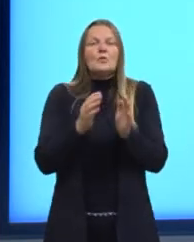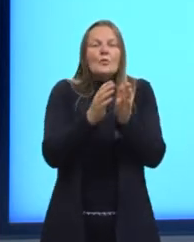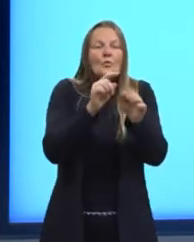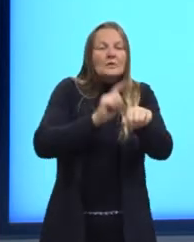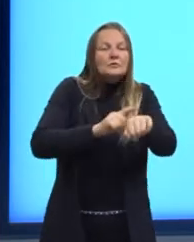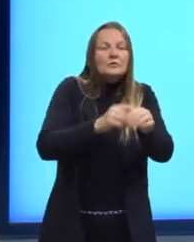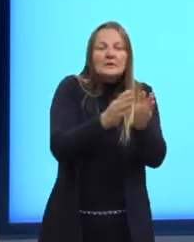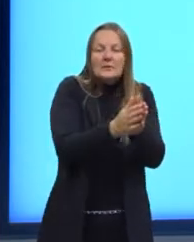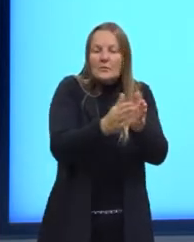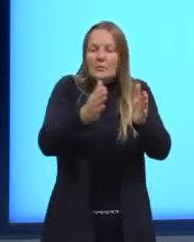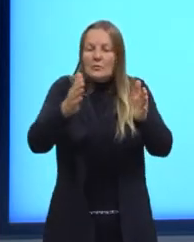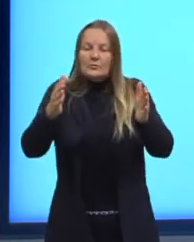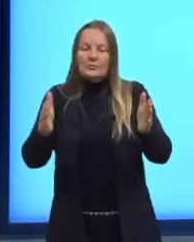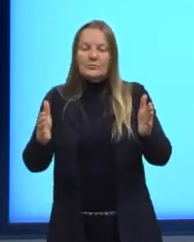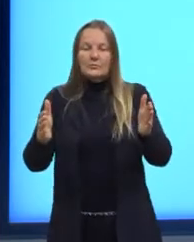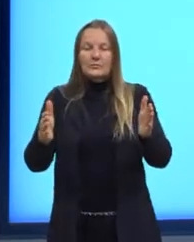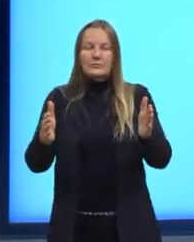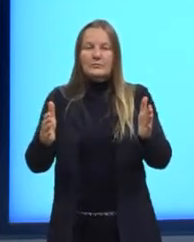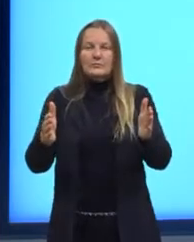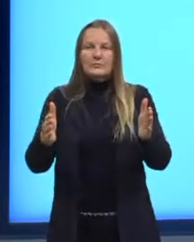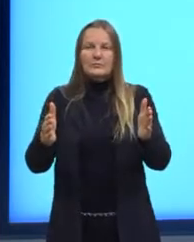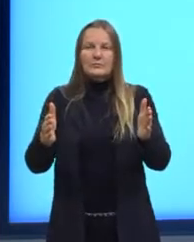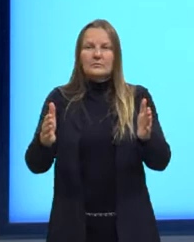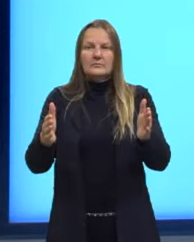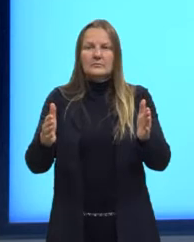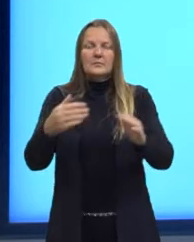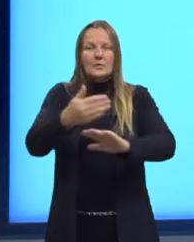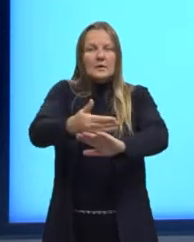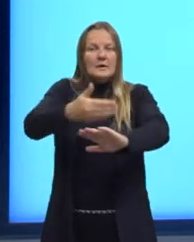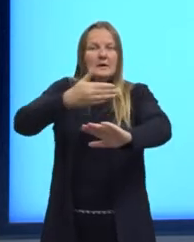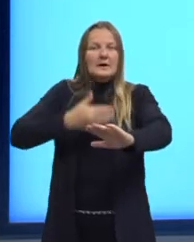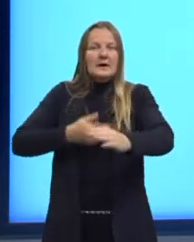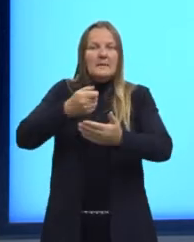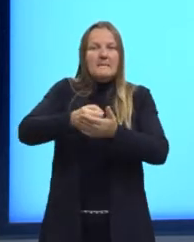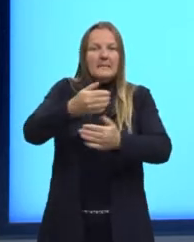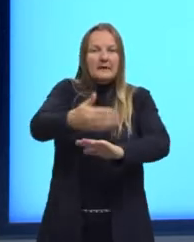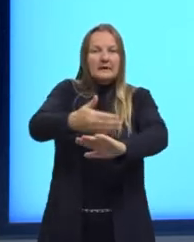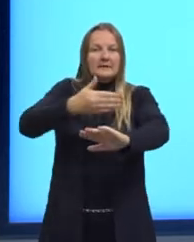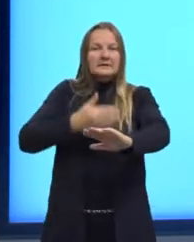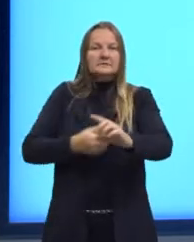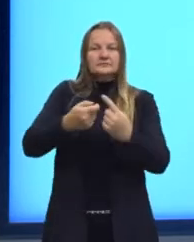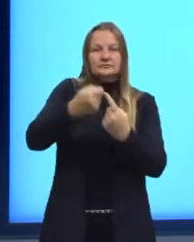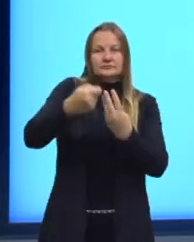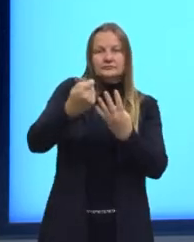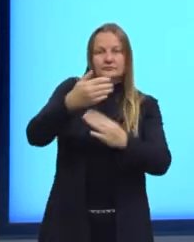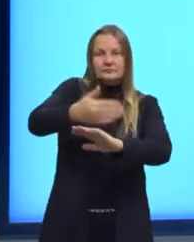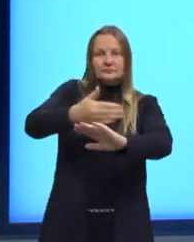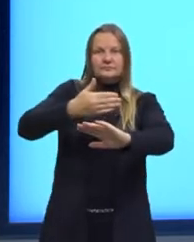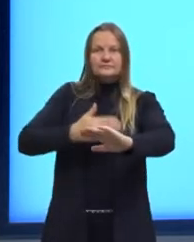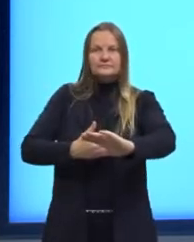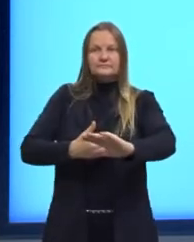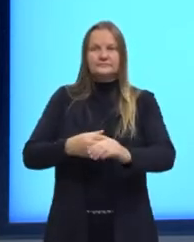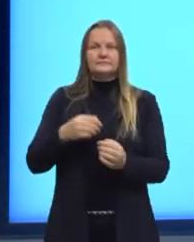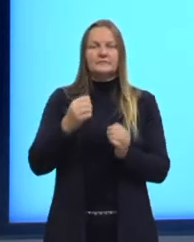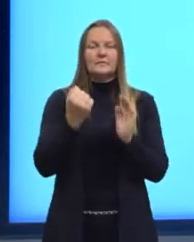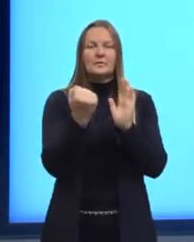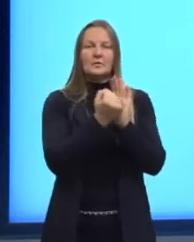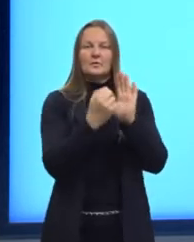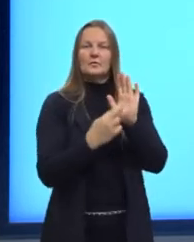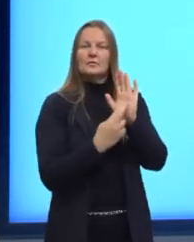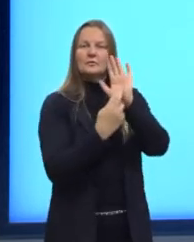para ver ali quanto que a gente conseguiria antecipar Então o período de tempo nós vamos deixar como ele